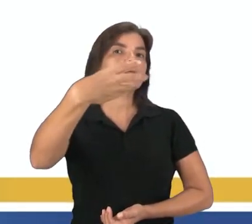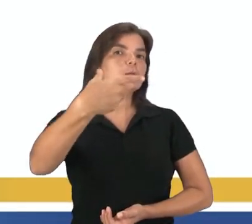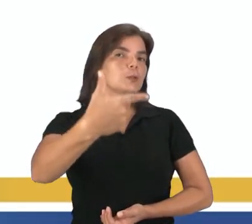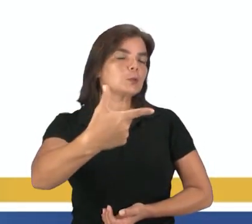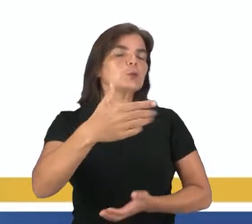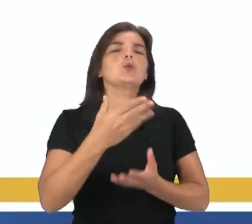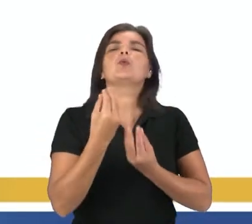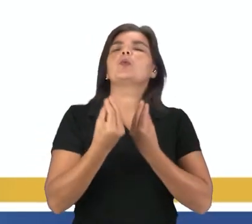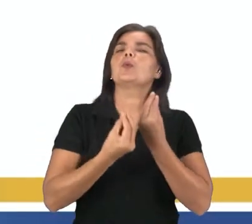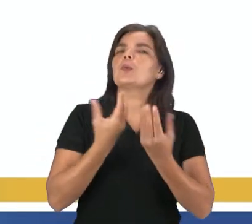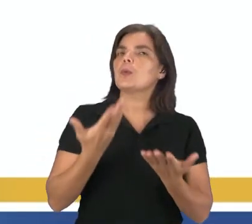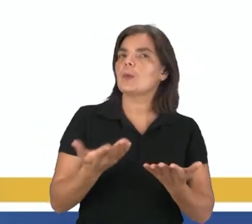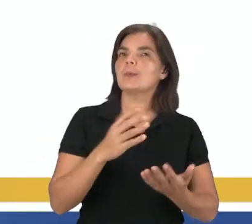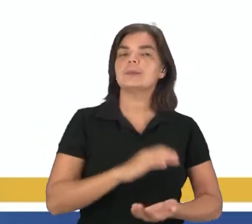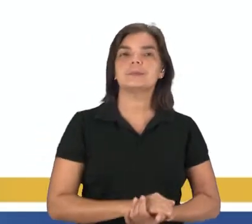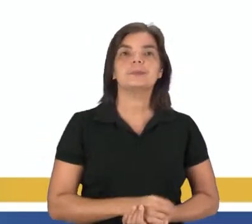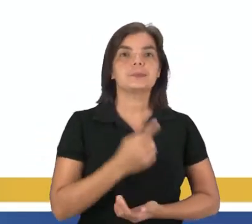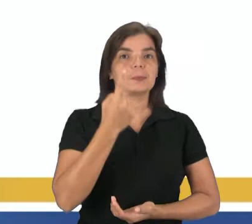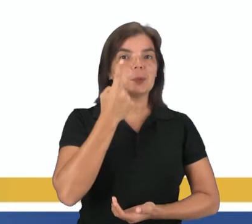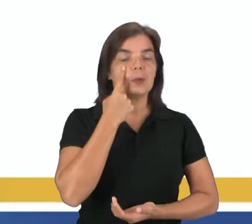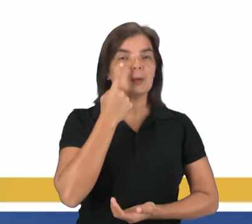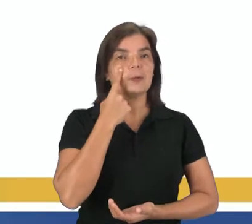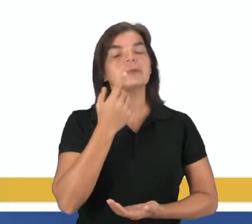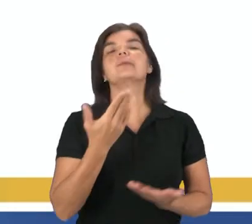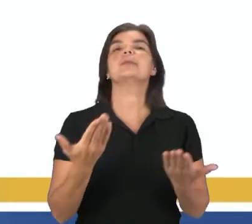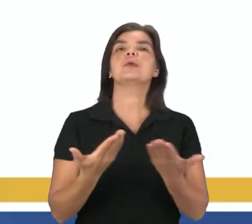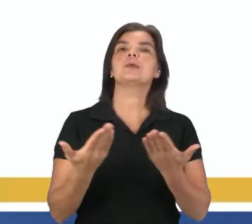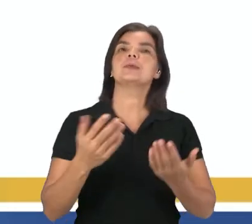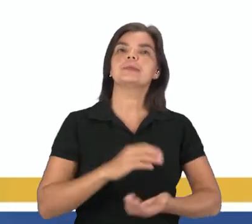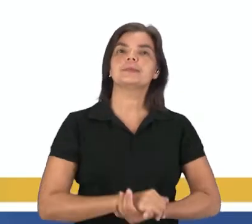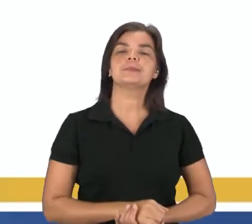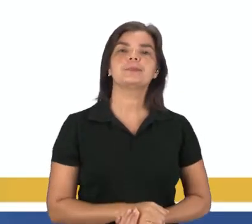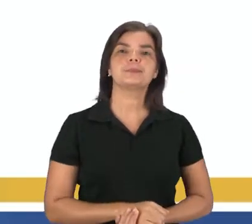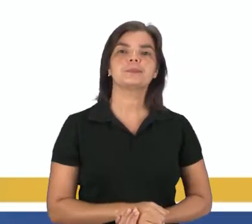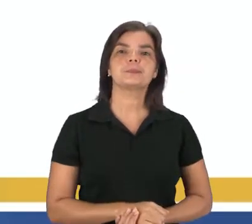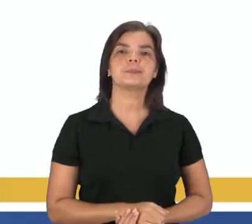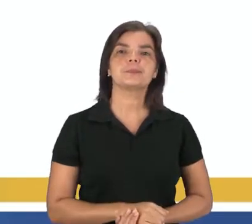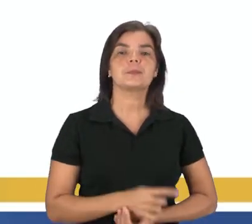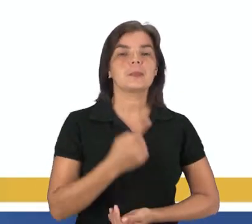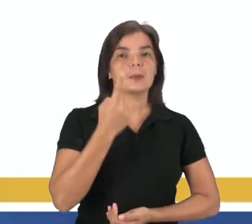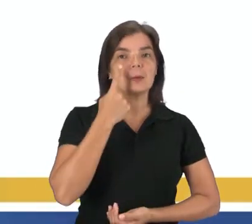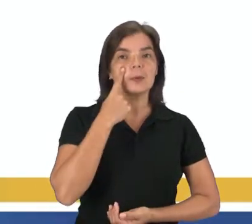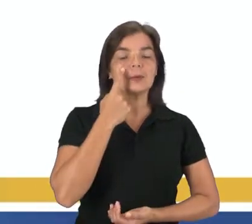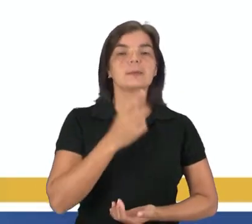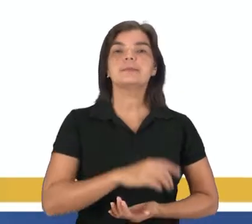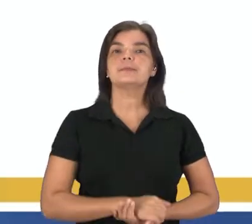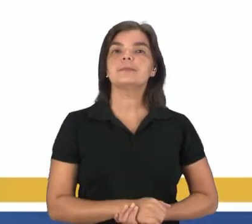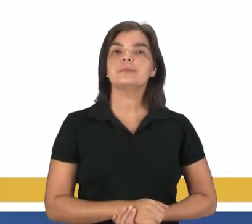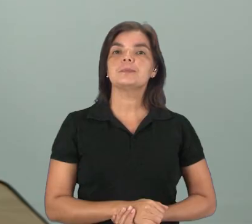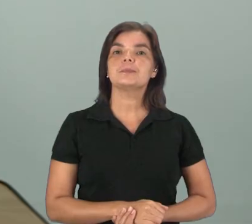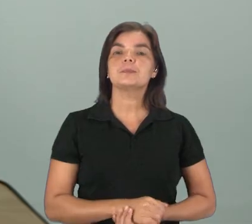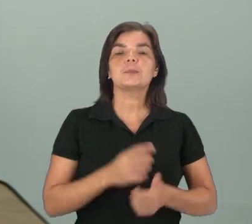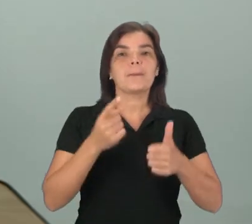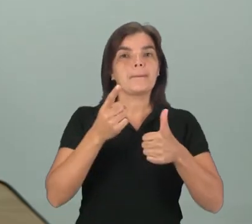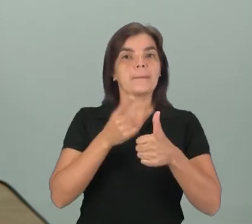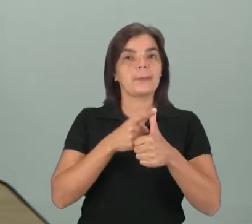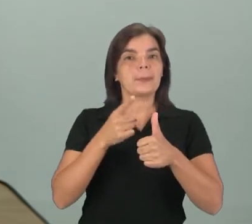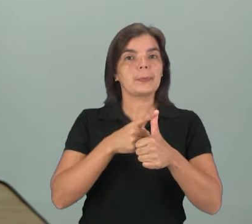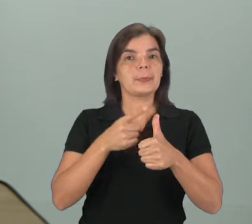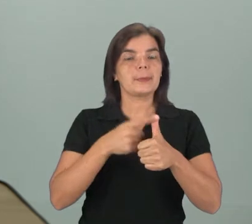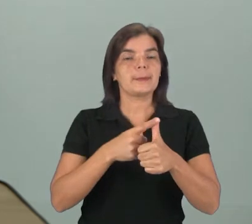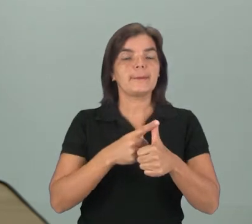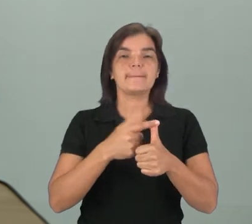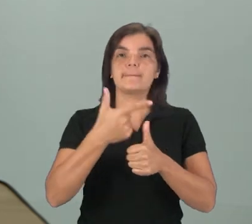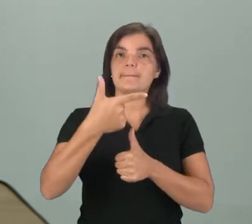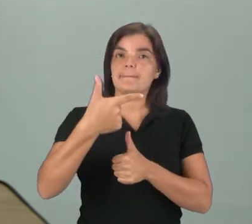15.682. Como que ele vai ficar? Nós vamos preencher aqui, tá? Agora você vai olhar aqui para mim. Então, o primeiro,